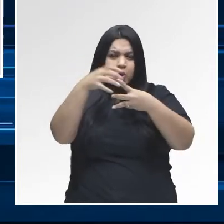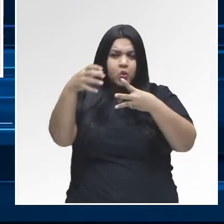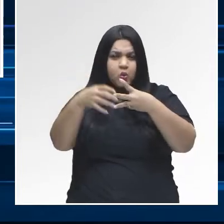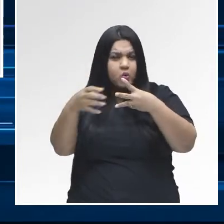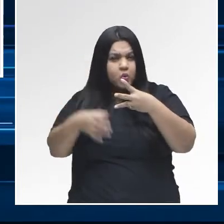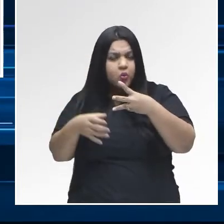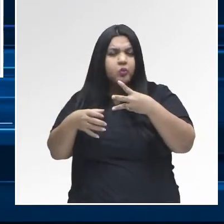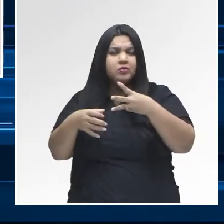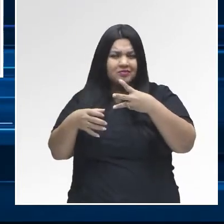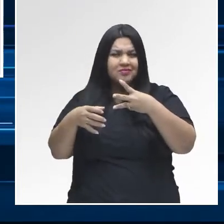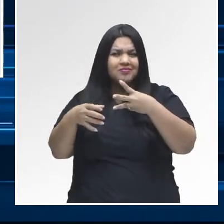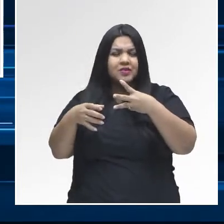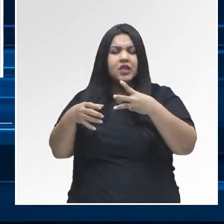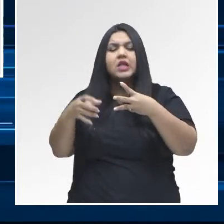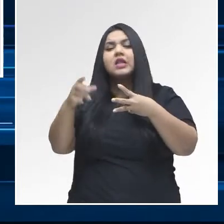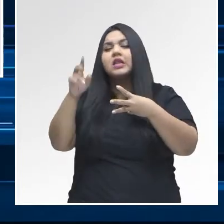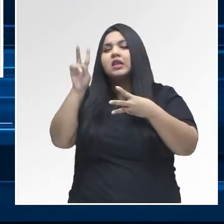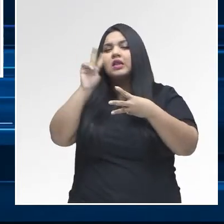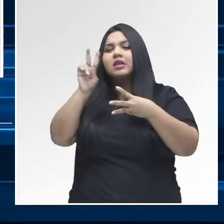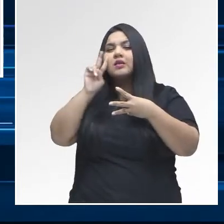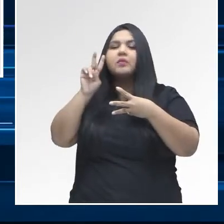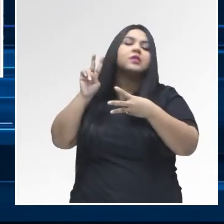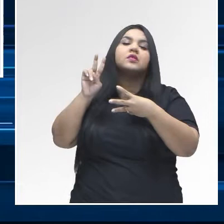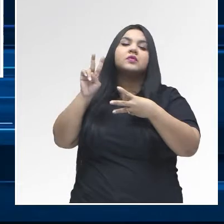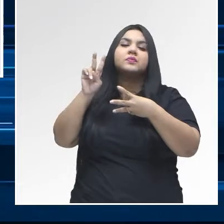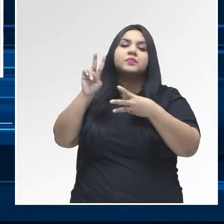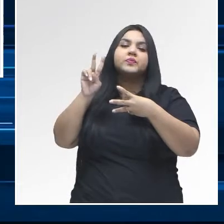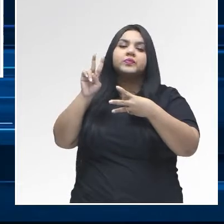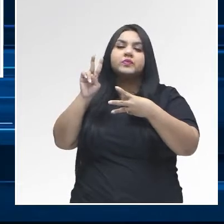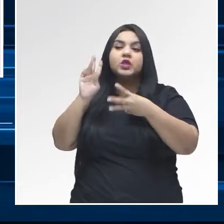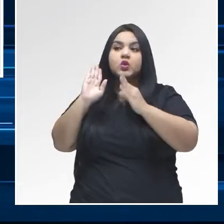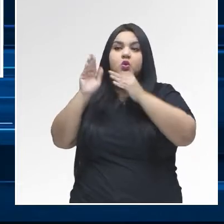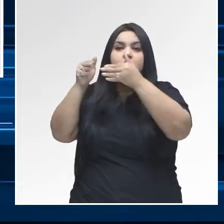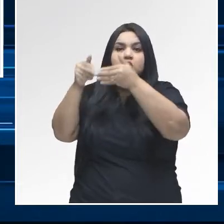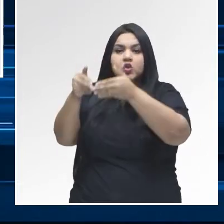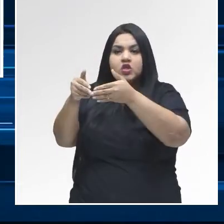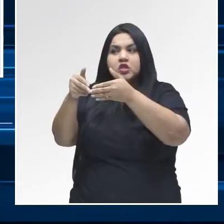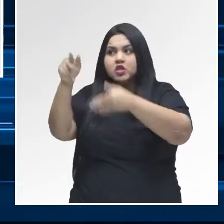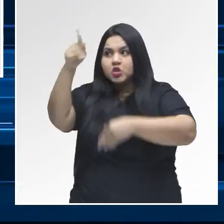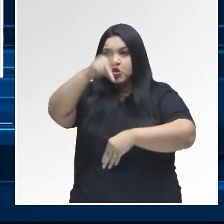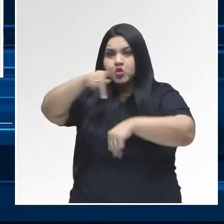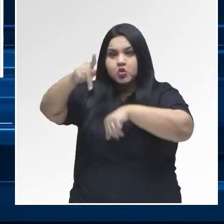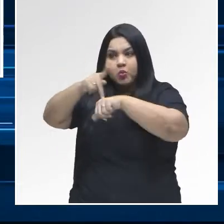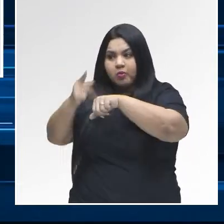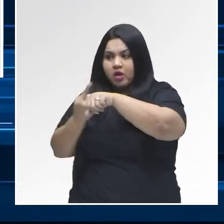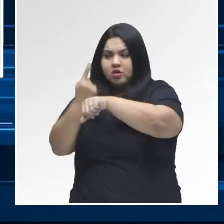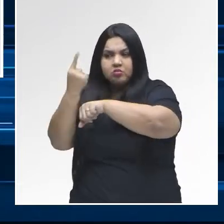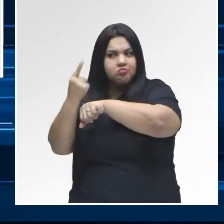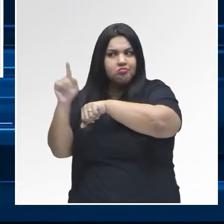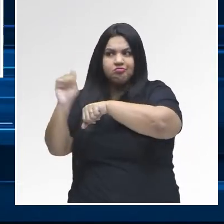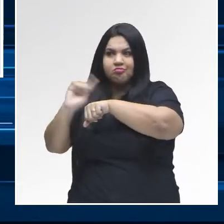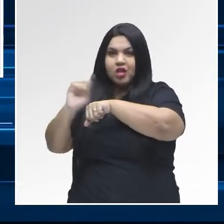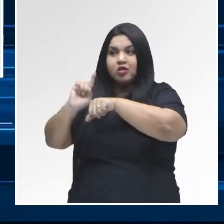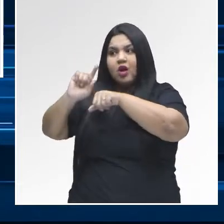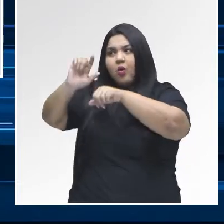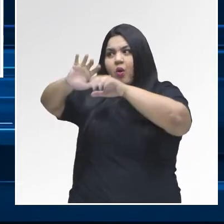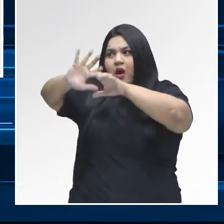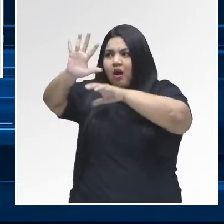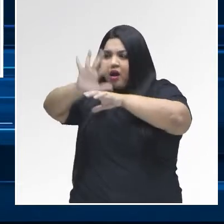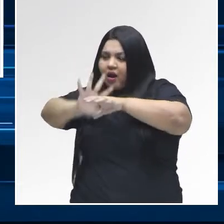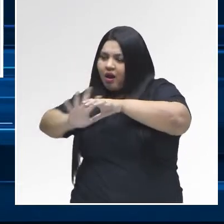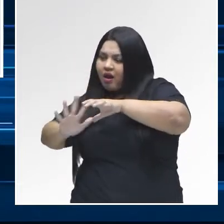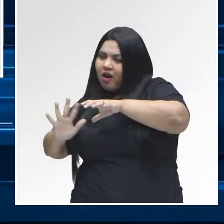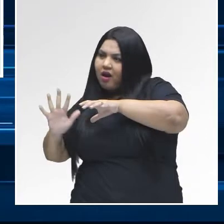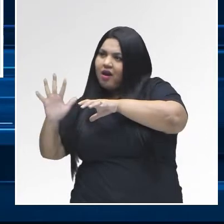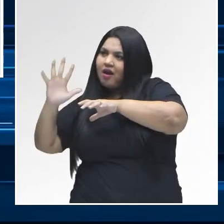costas. Quando nós falamos em costa, lembra que nós não estamos falando especificamente de um país, e sim estamos falando da região litorânea